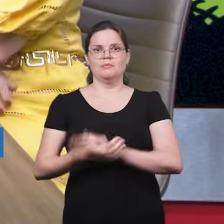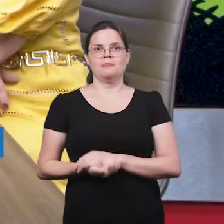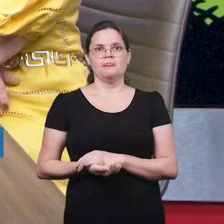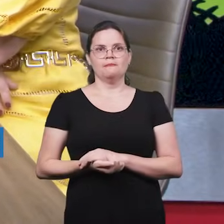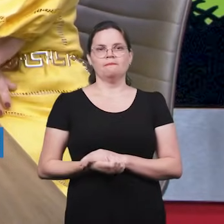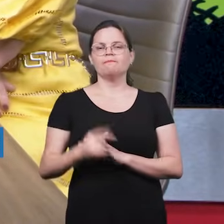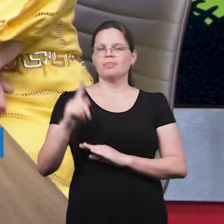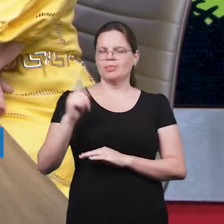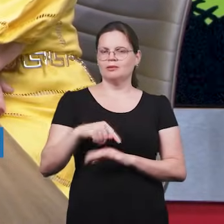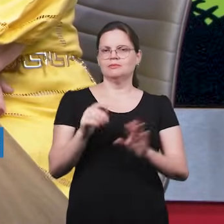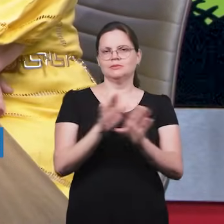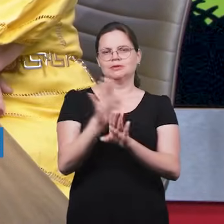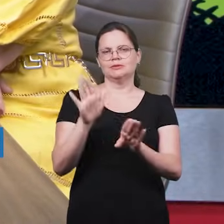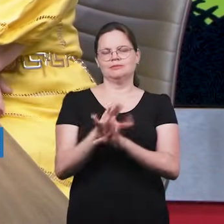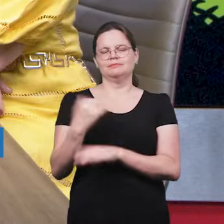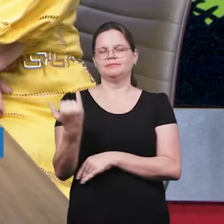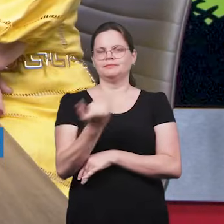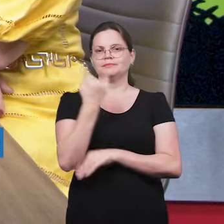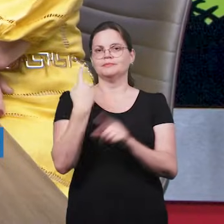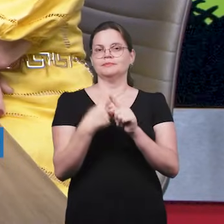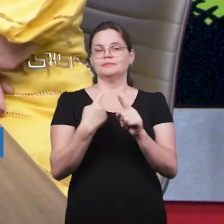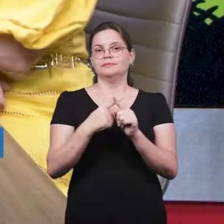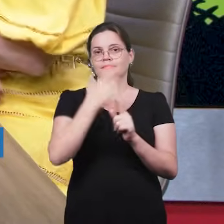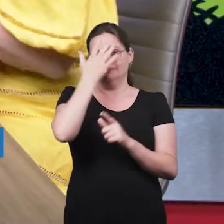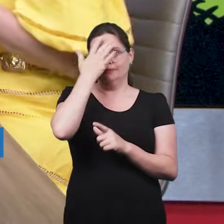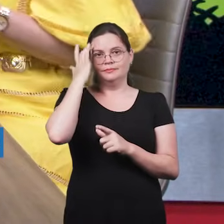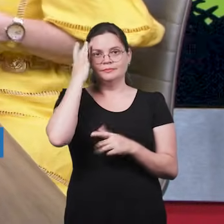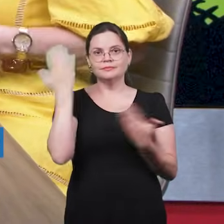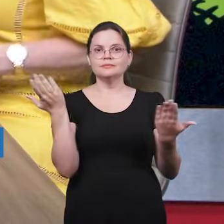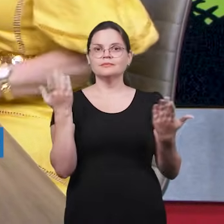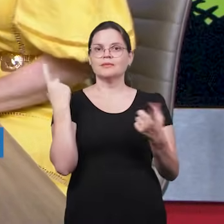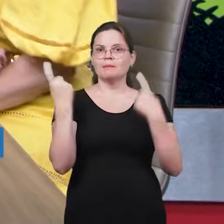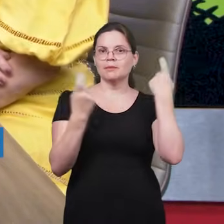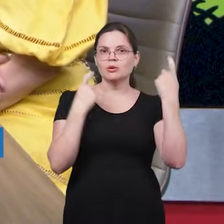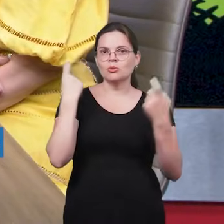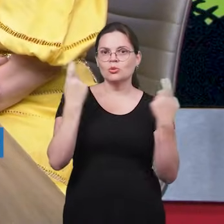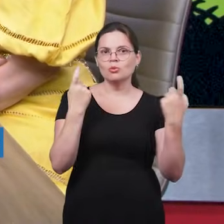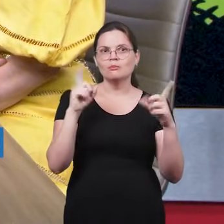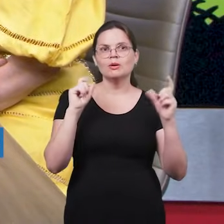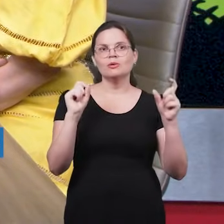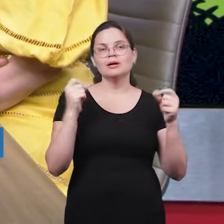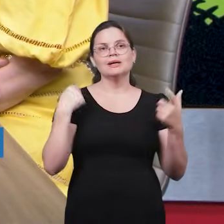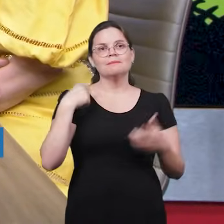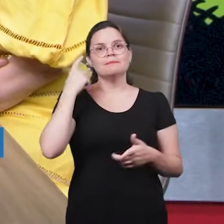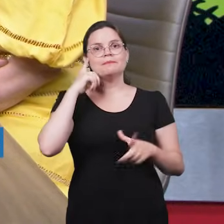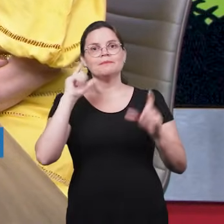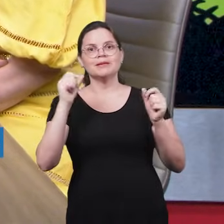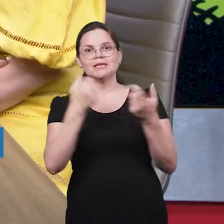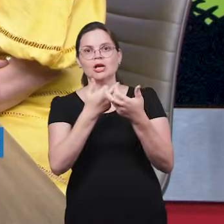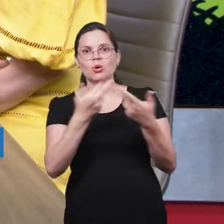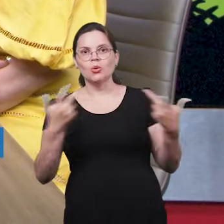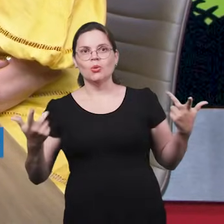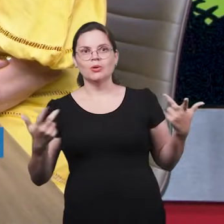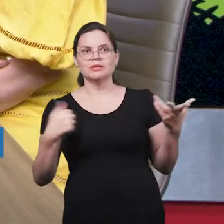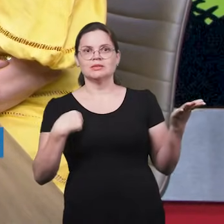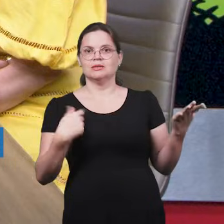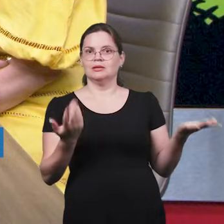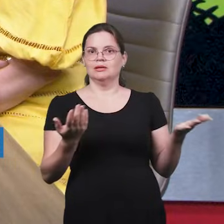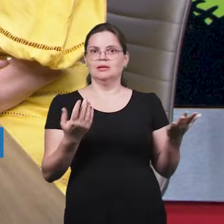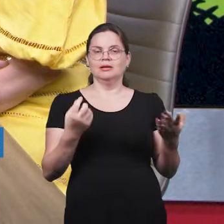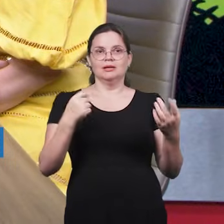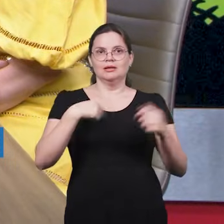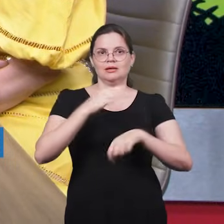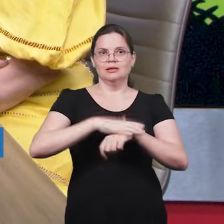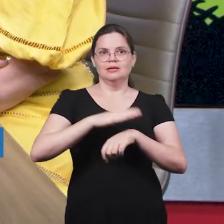muito importante, porque aquele que se preocupa, se ocupa de coisas que estão previamente colocadas